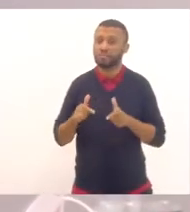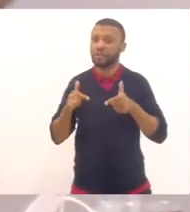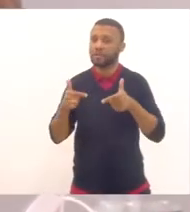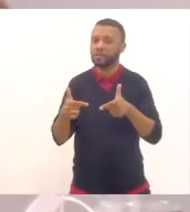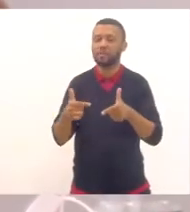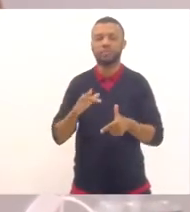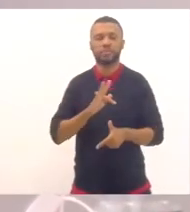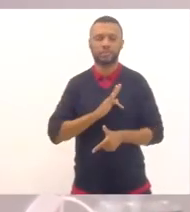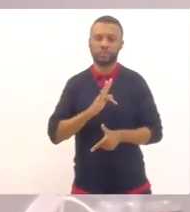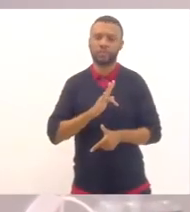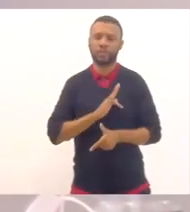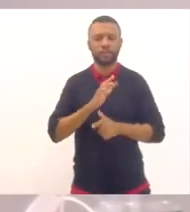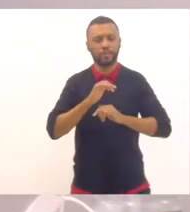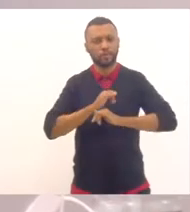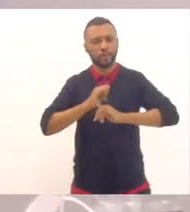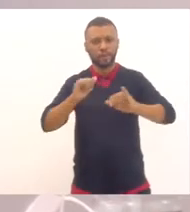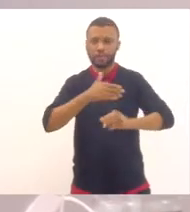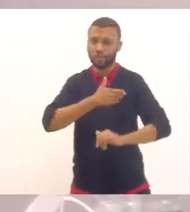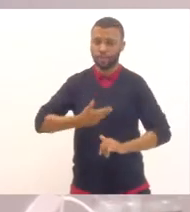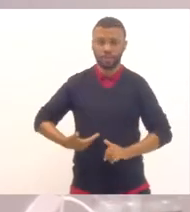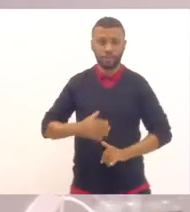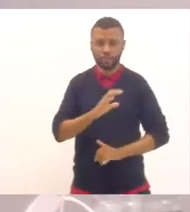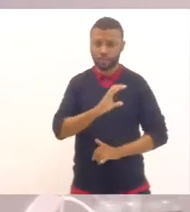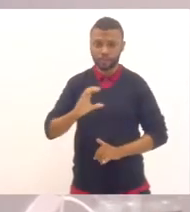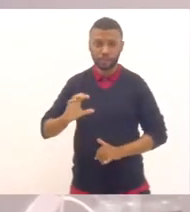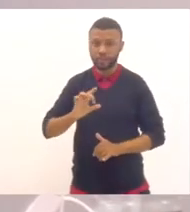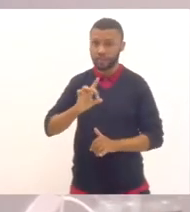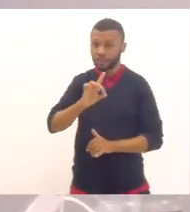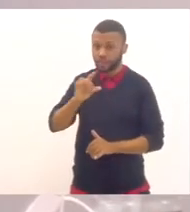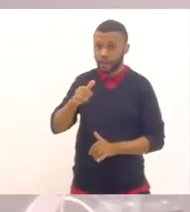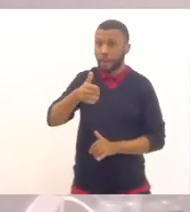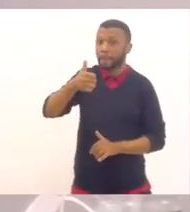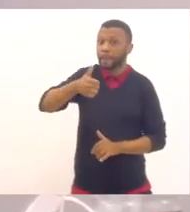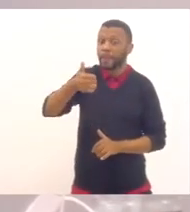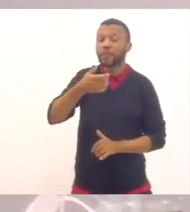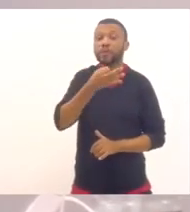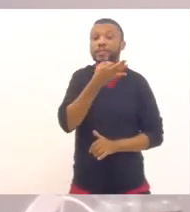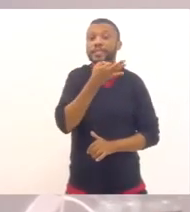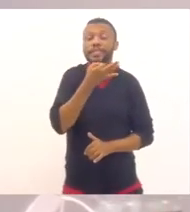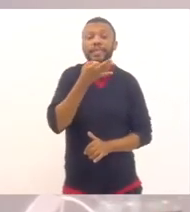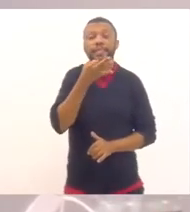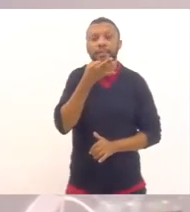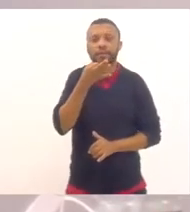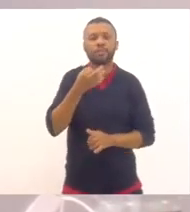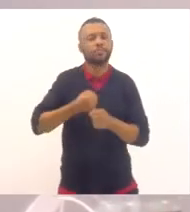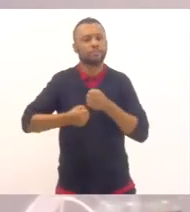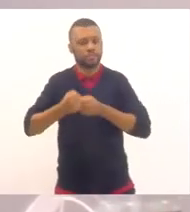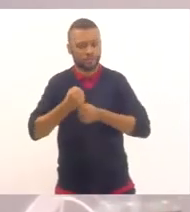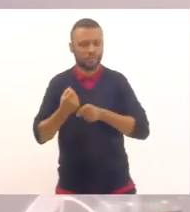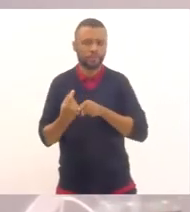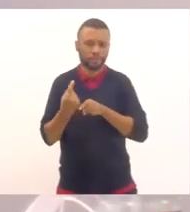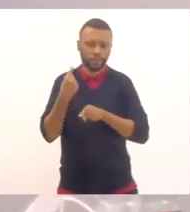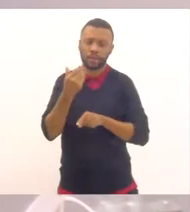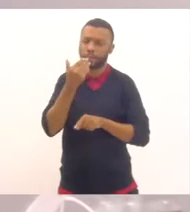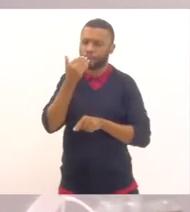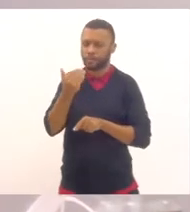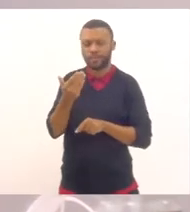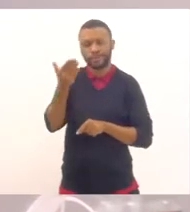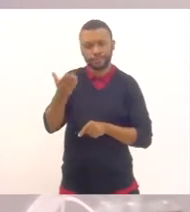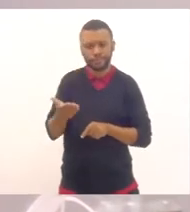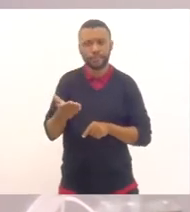anunciada é ladeada pelo Governador e 1º de Setembro do ano passado a cerca de nove meses aproximadamente não queria pedir eu